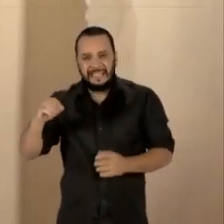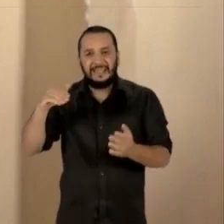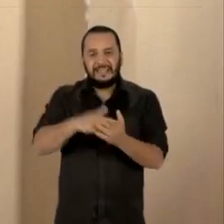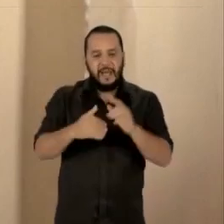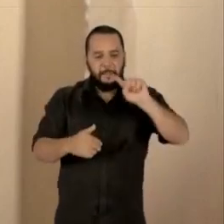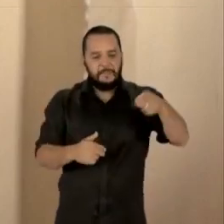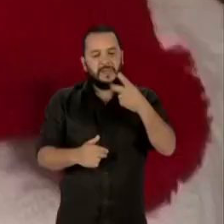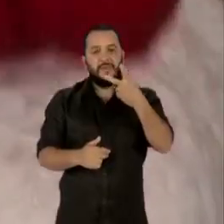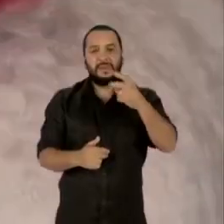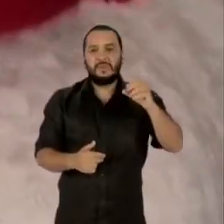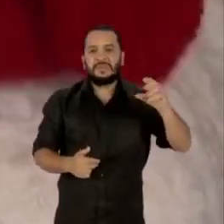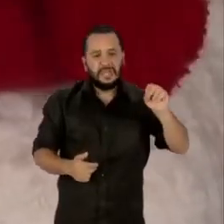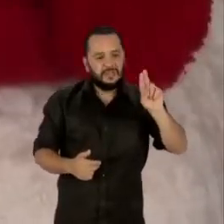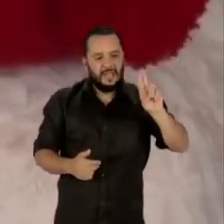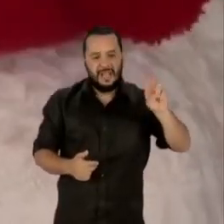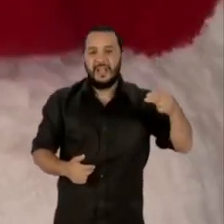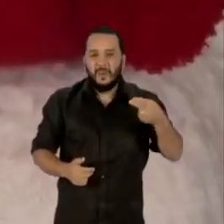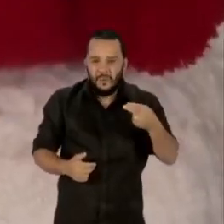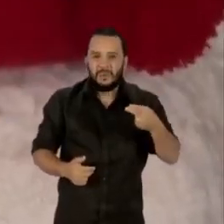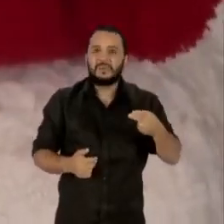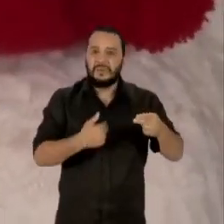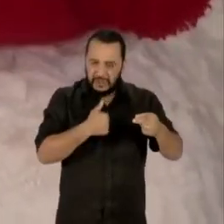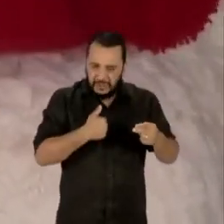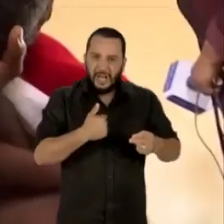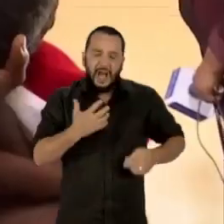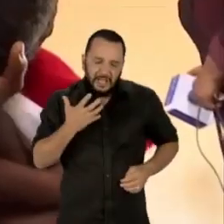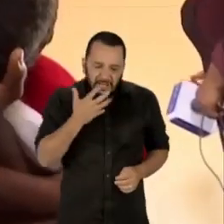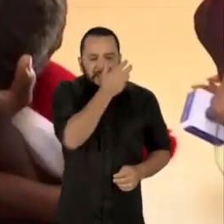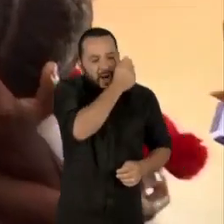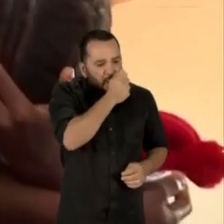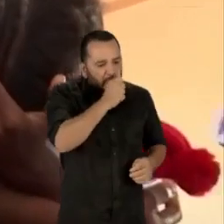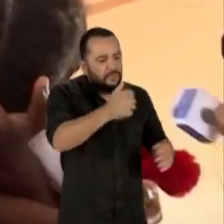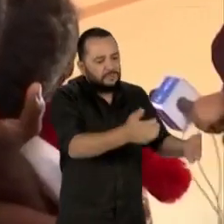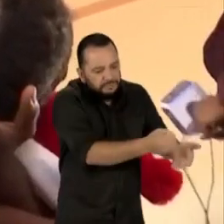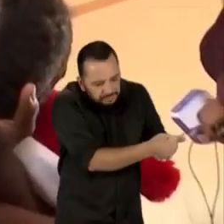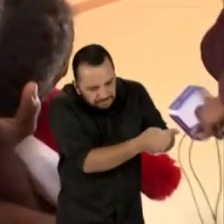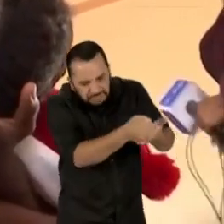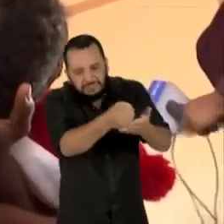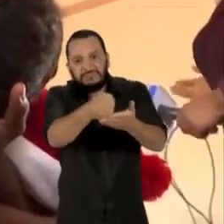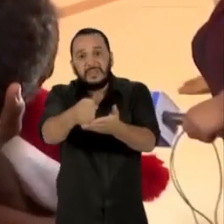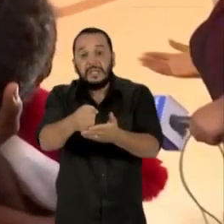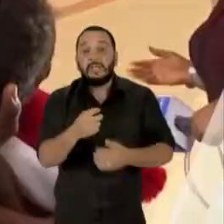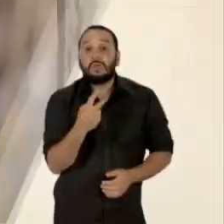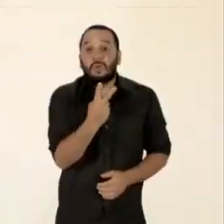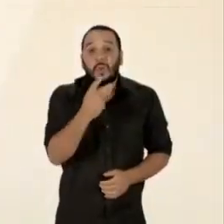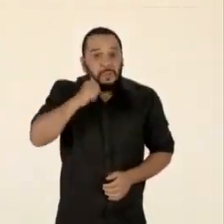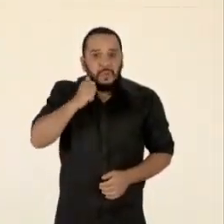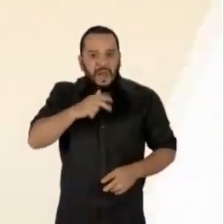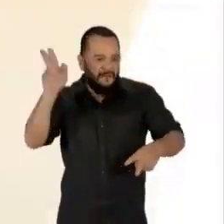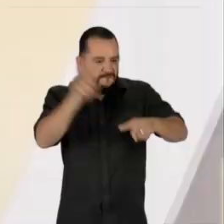e quatro bebês foram resgatados na operação e duas mulheres acabaram presas